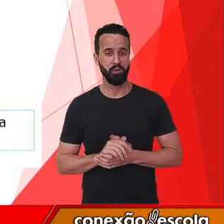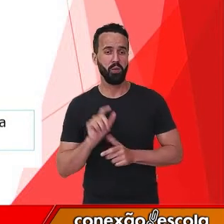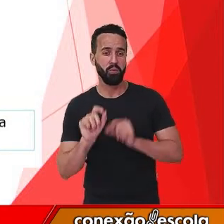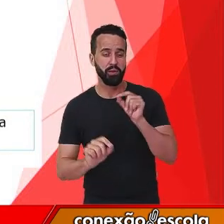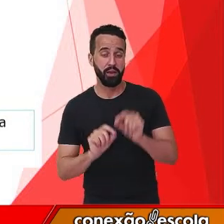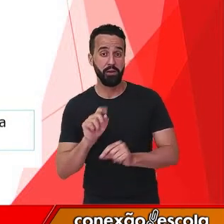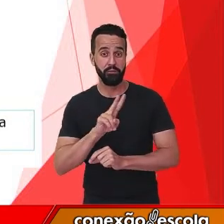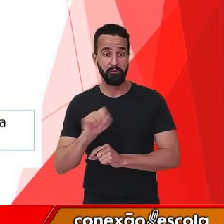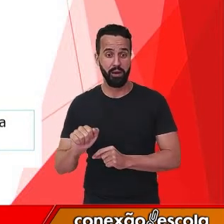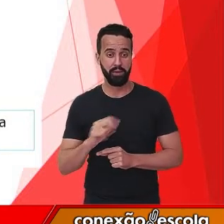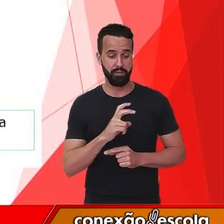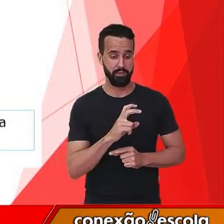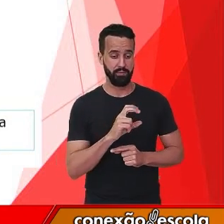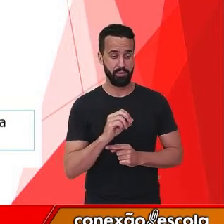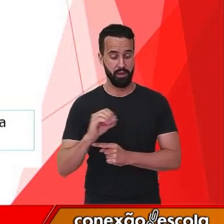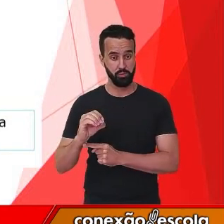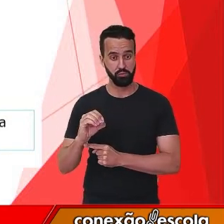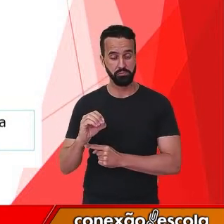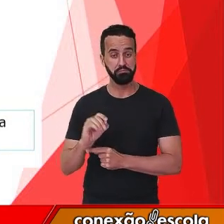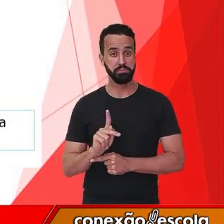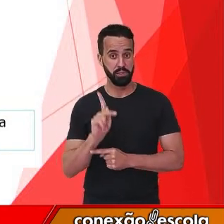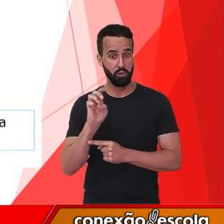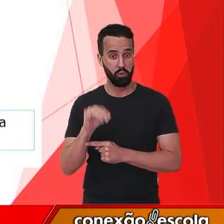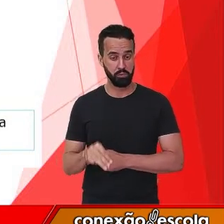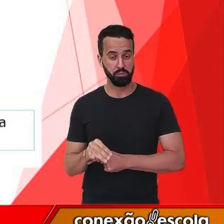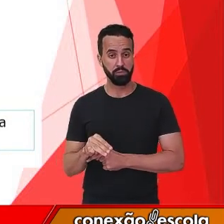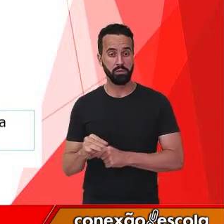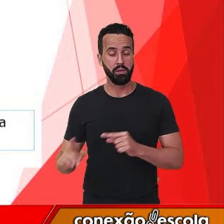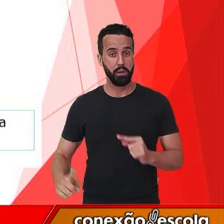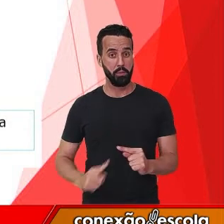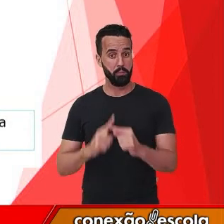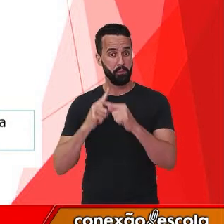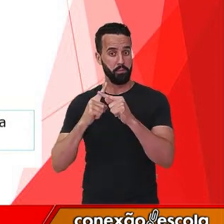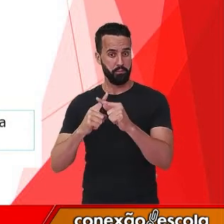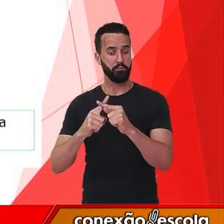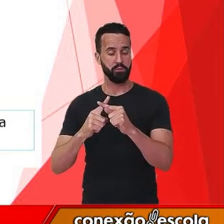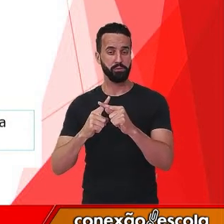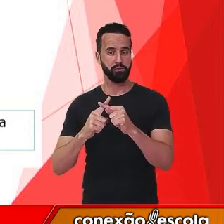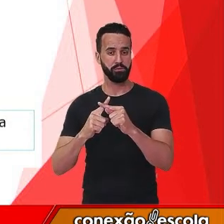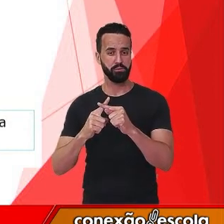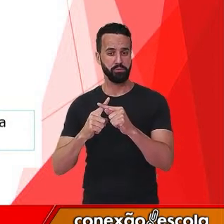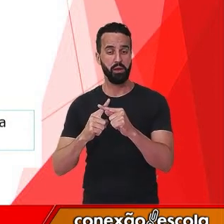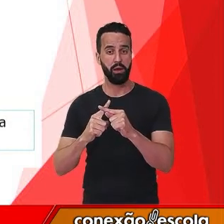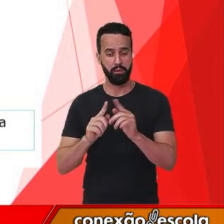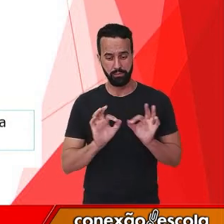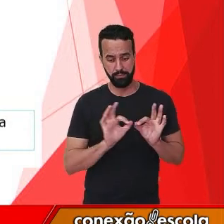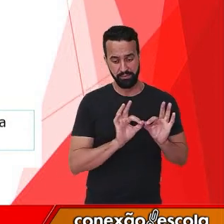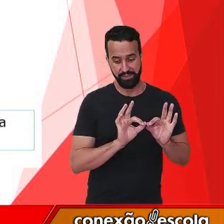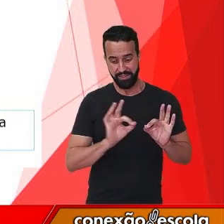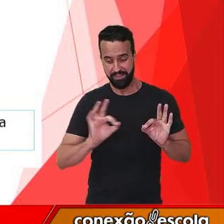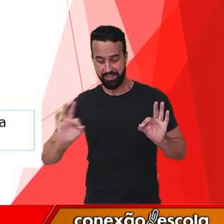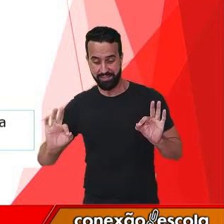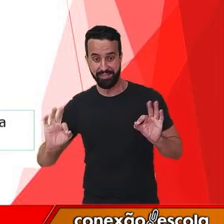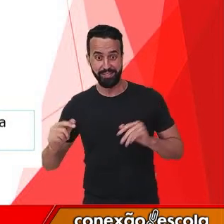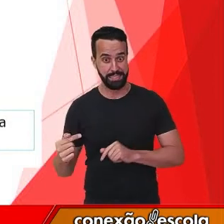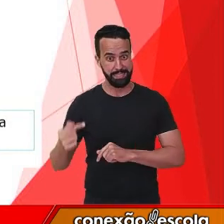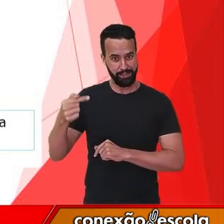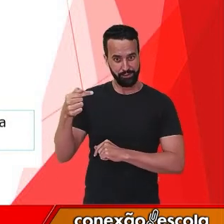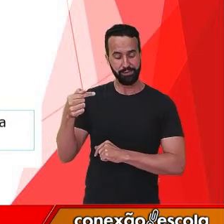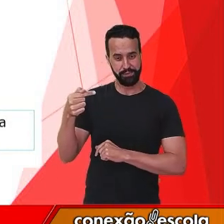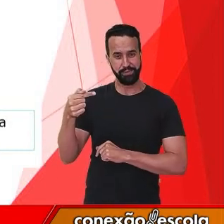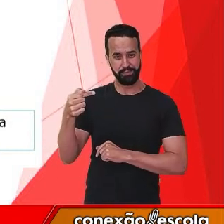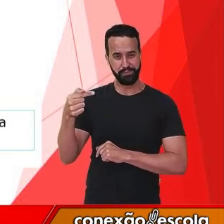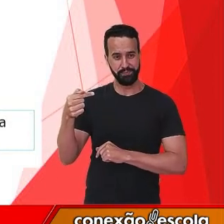escala de uma a 500km multiplicado pela distância percorrida no